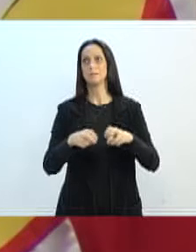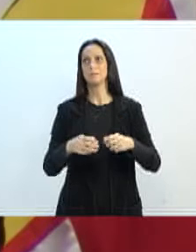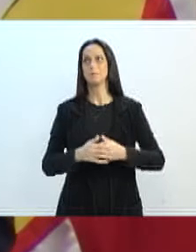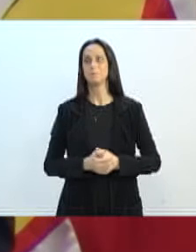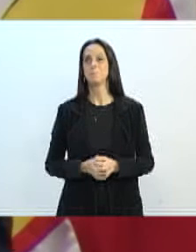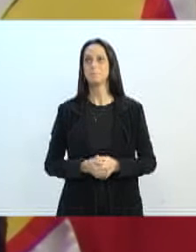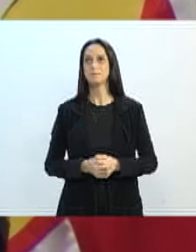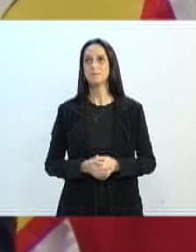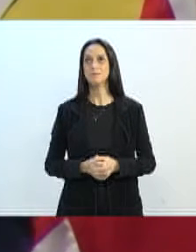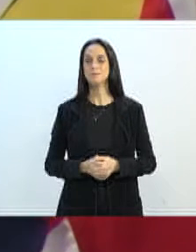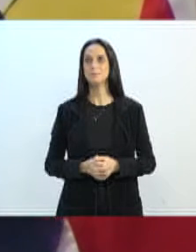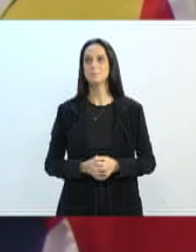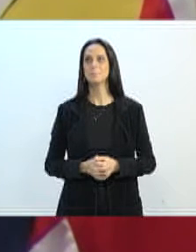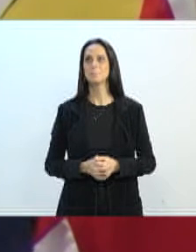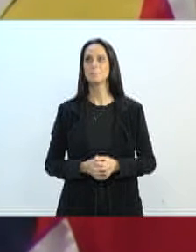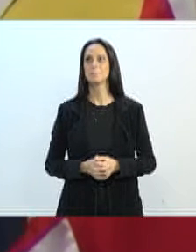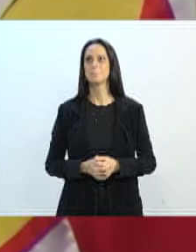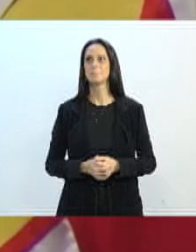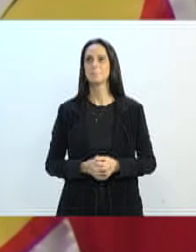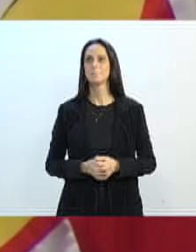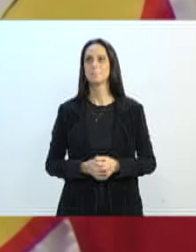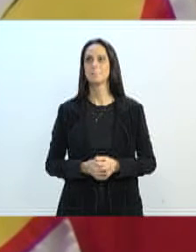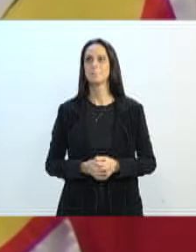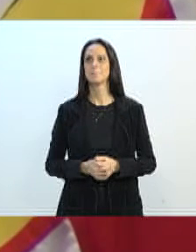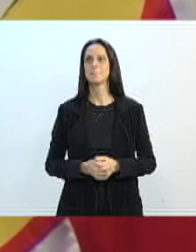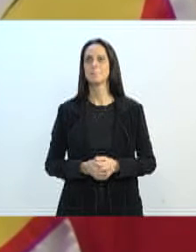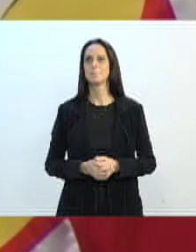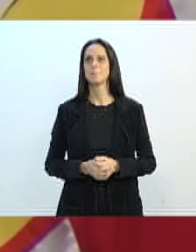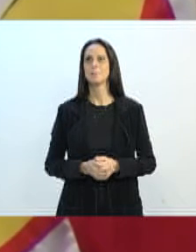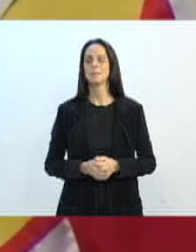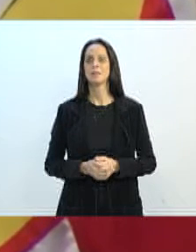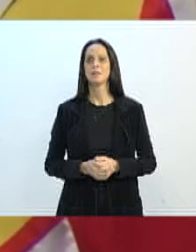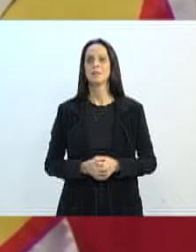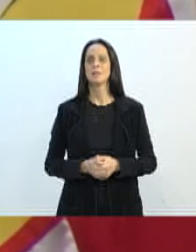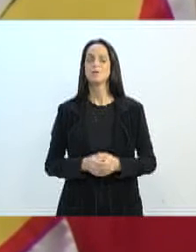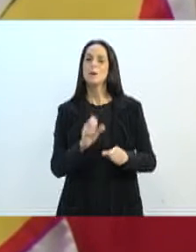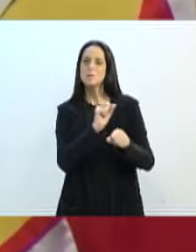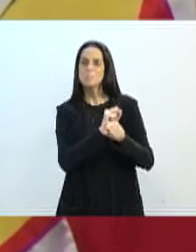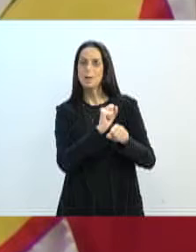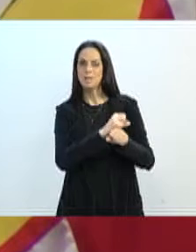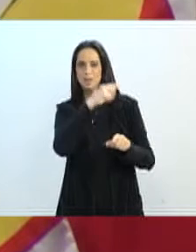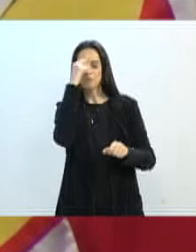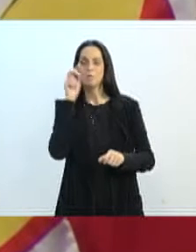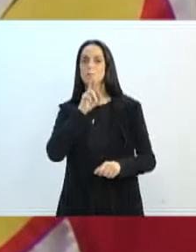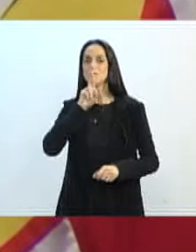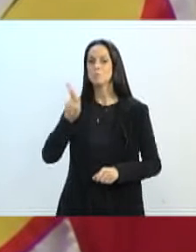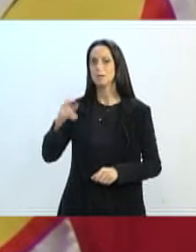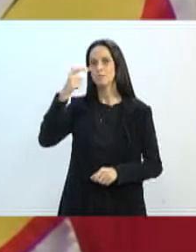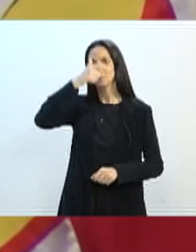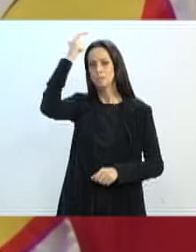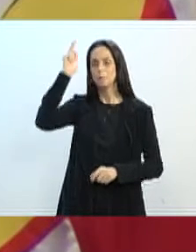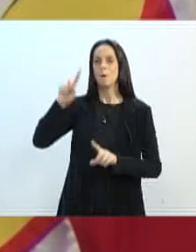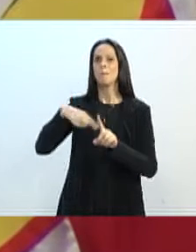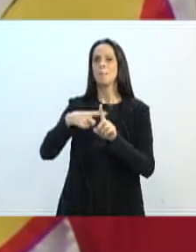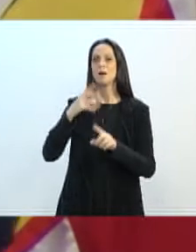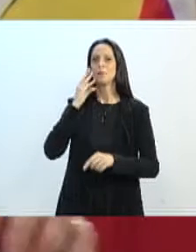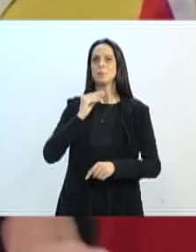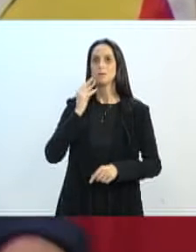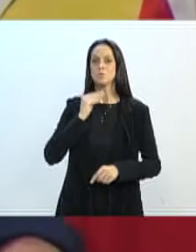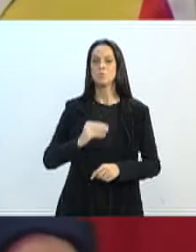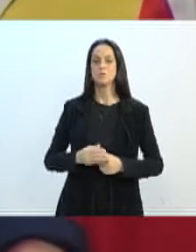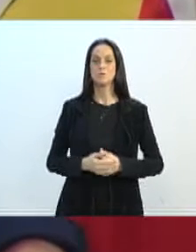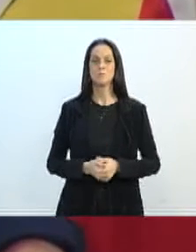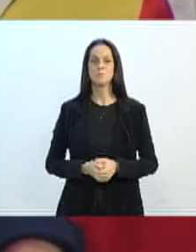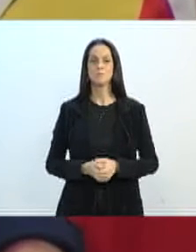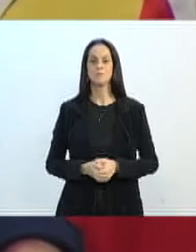Perfeito, vereador Marcos da Rosa. Eu gostaria só de responder antes, o vereador Adriano, o vereador Gilson. Sem